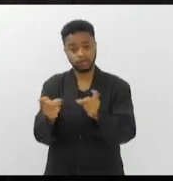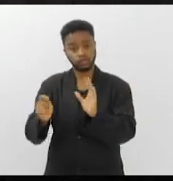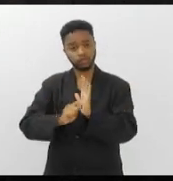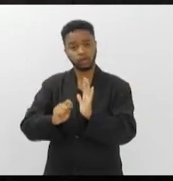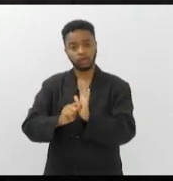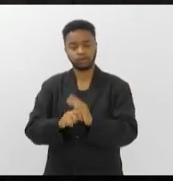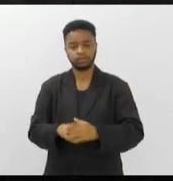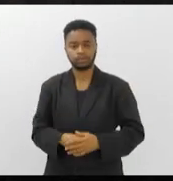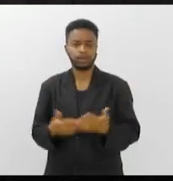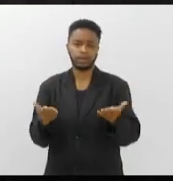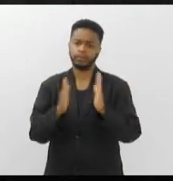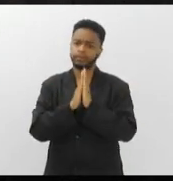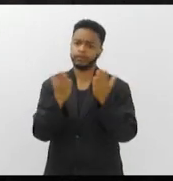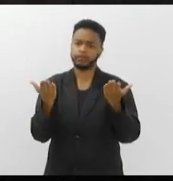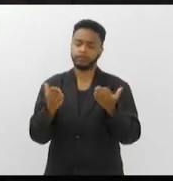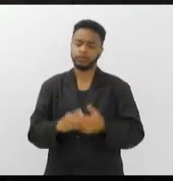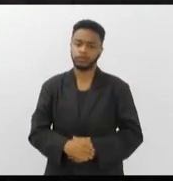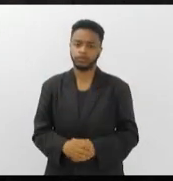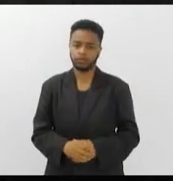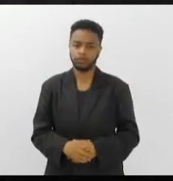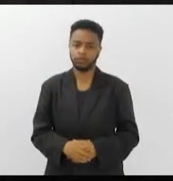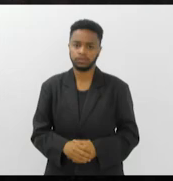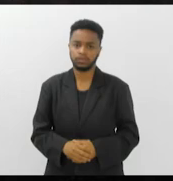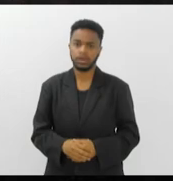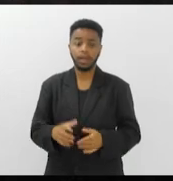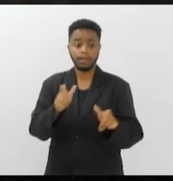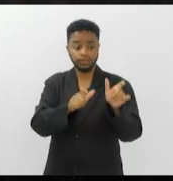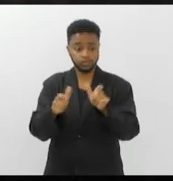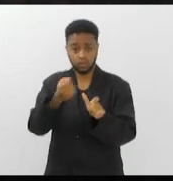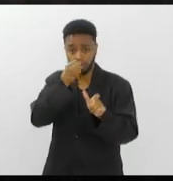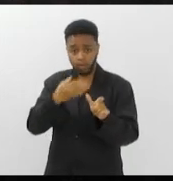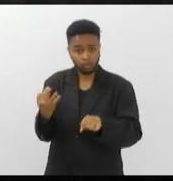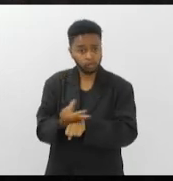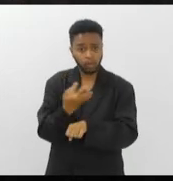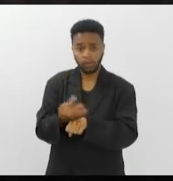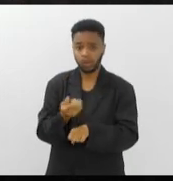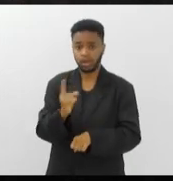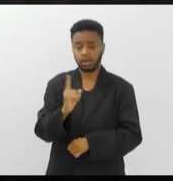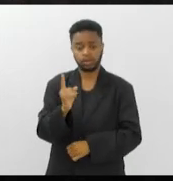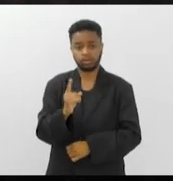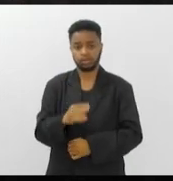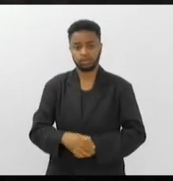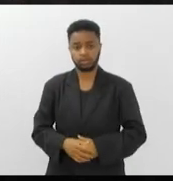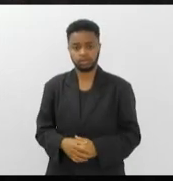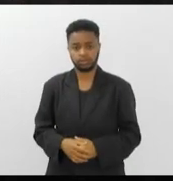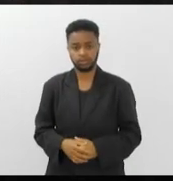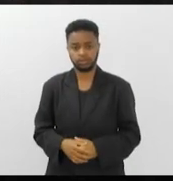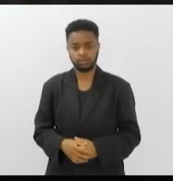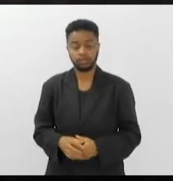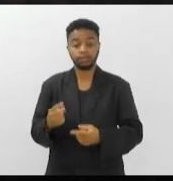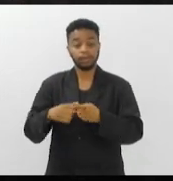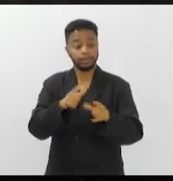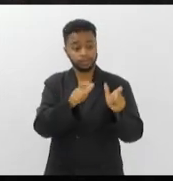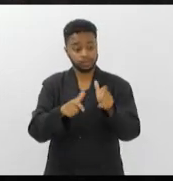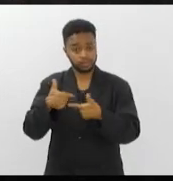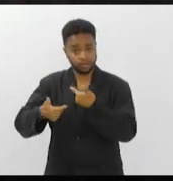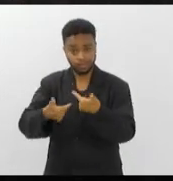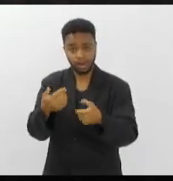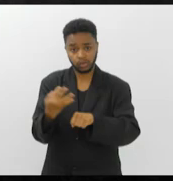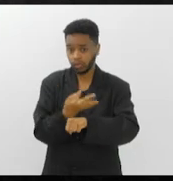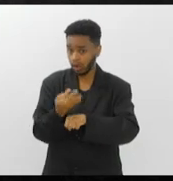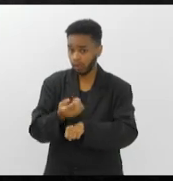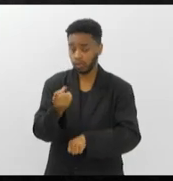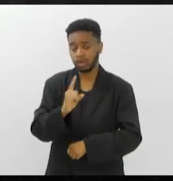droga. Pelo amor de Deus. O cidadão de bem já não aguenta mais isso. O trabalhador já não aguenta mais